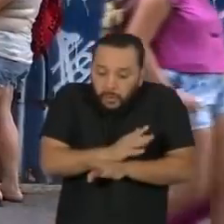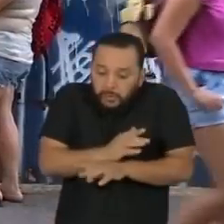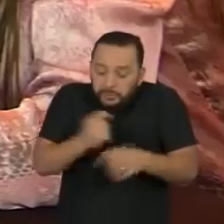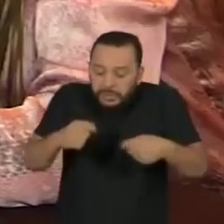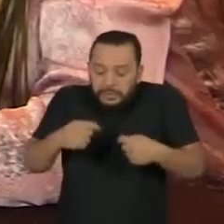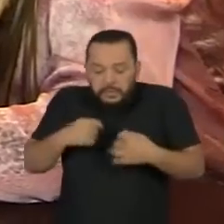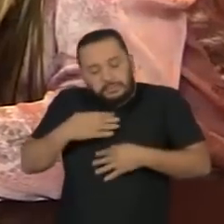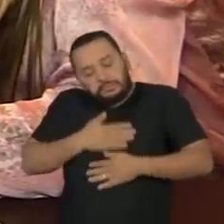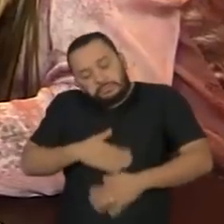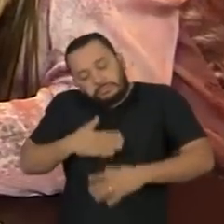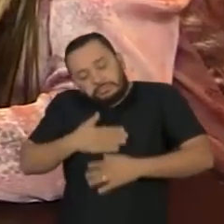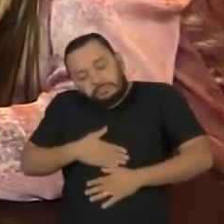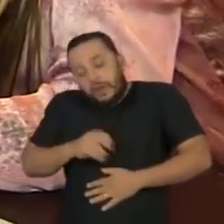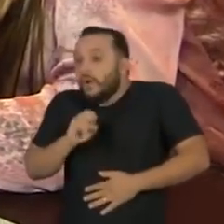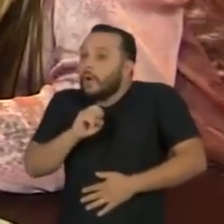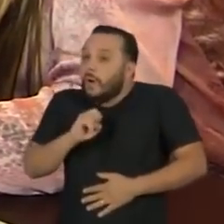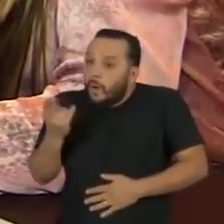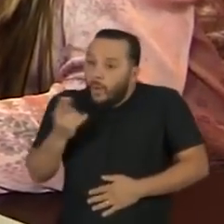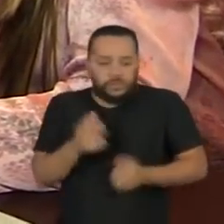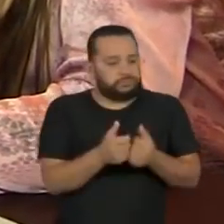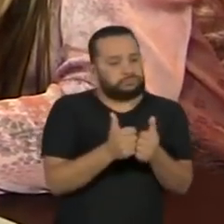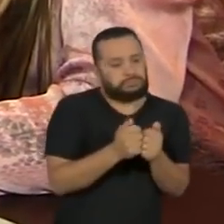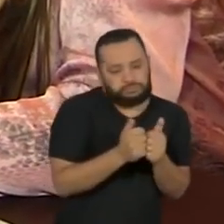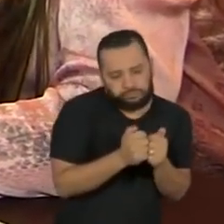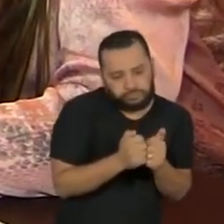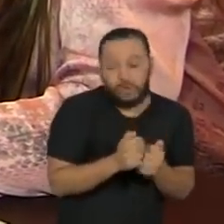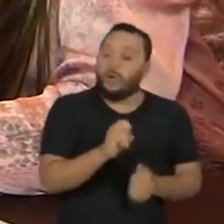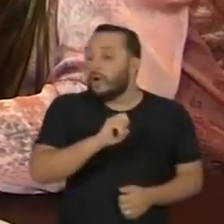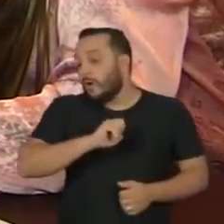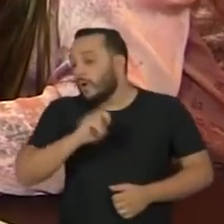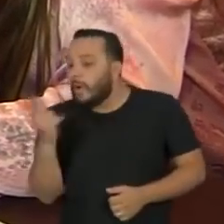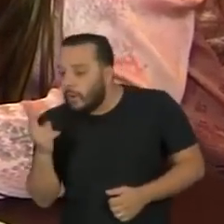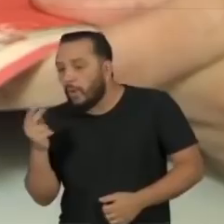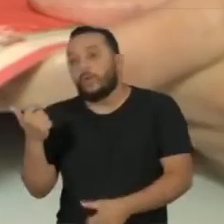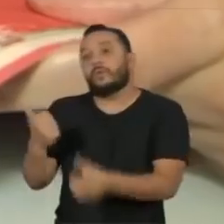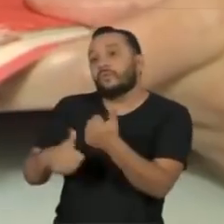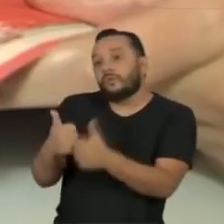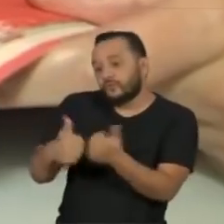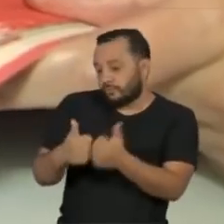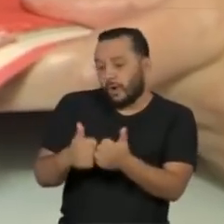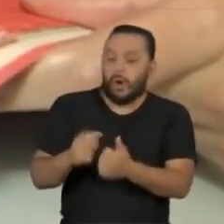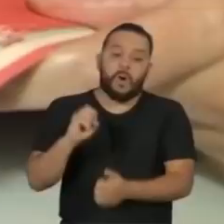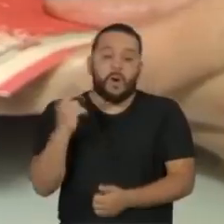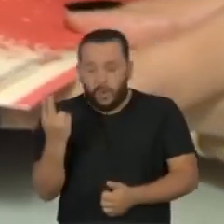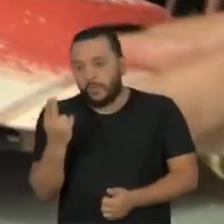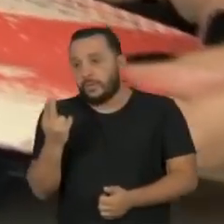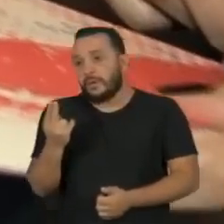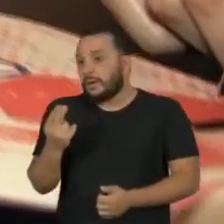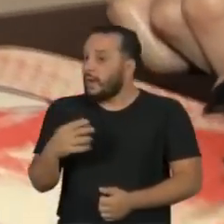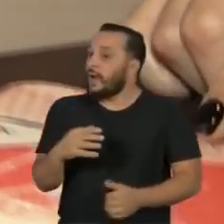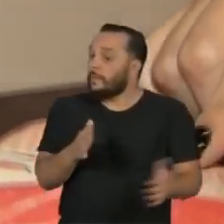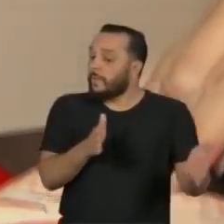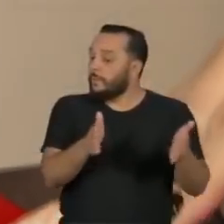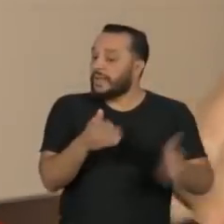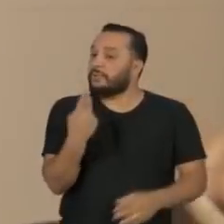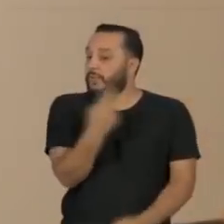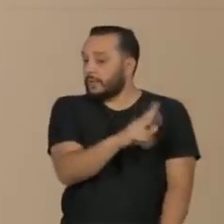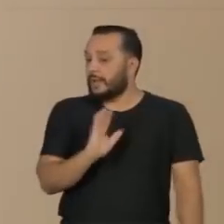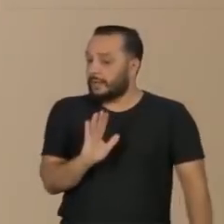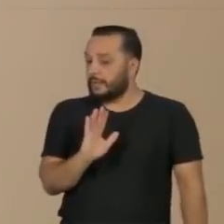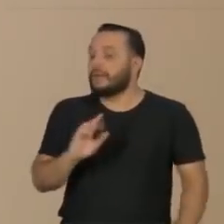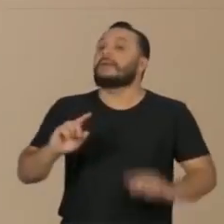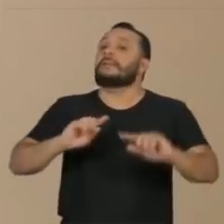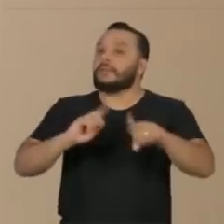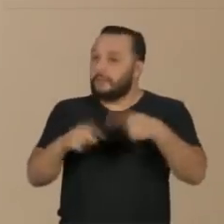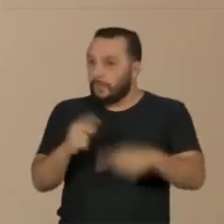momento ou jogar um videogame, ou dormir, fazer uma sonequinha, né? Então, e depois o pai